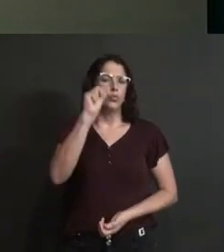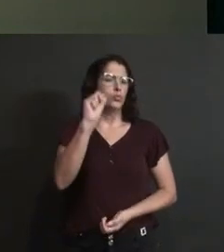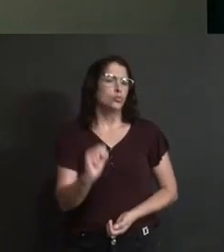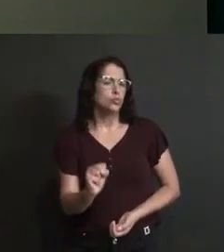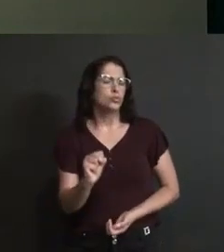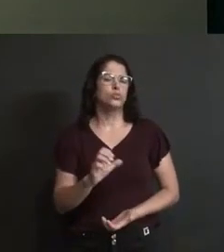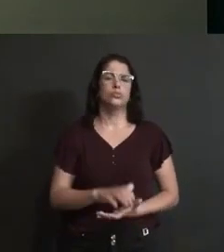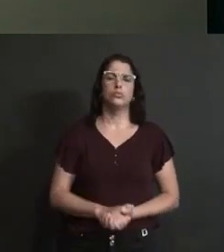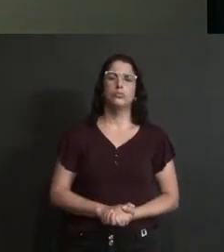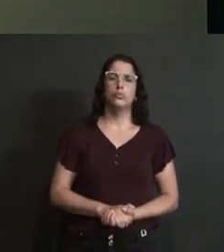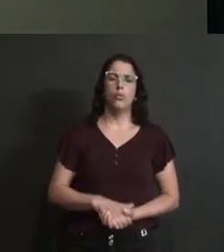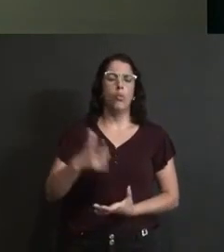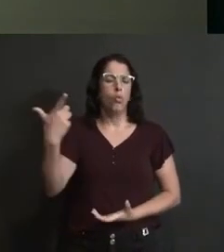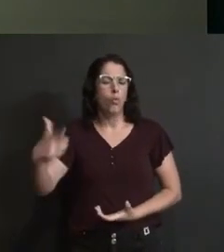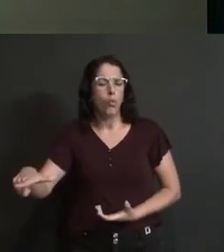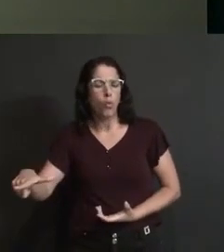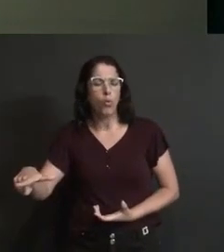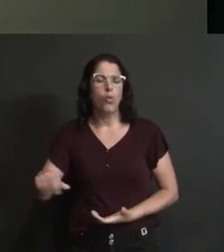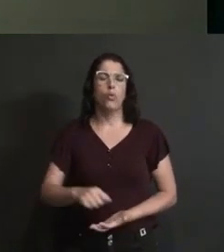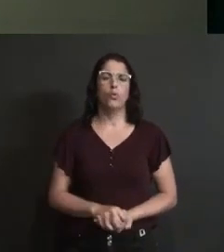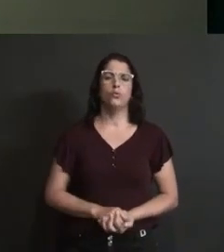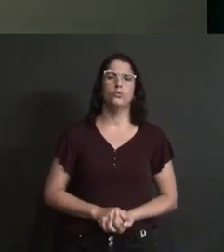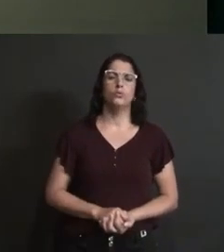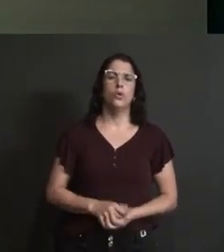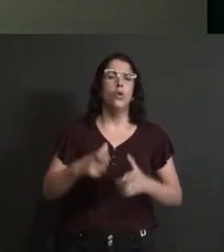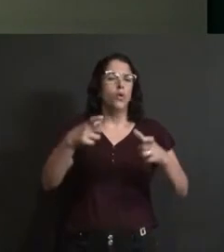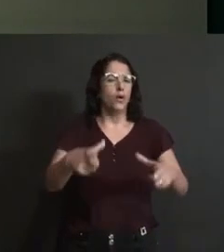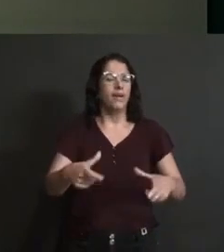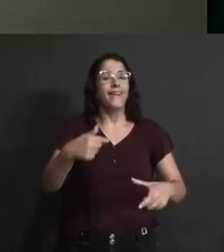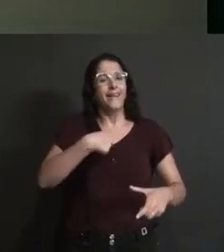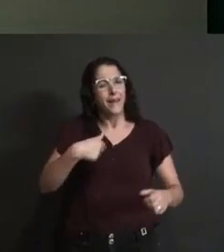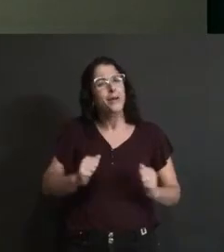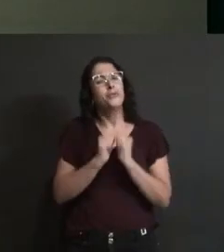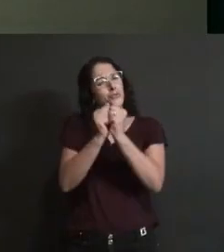muitas nações. E o apóstolo L está ali por engano.